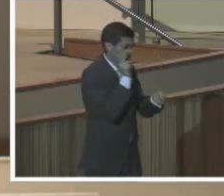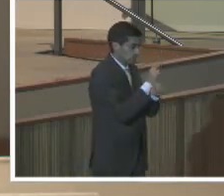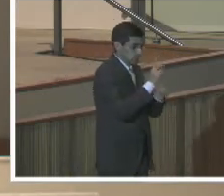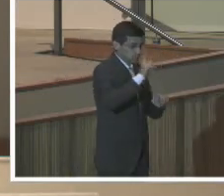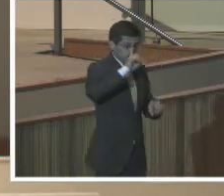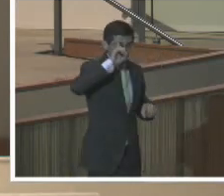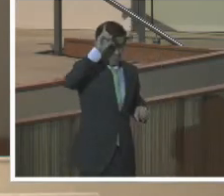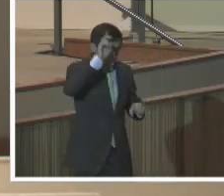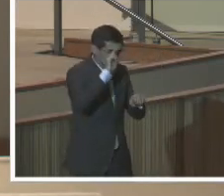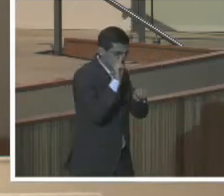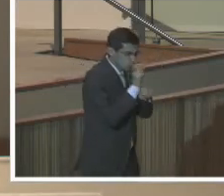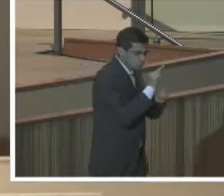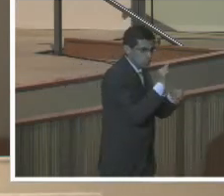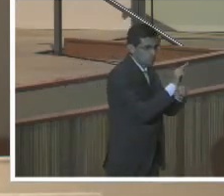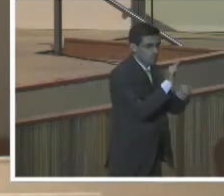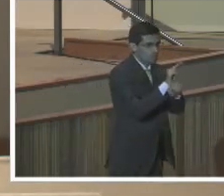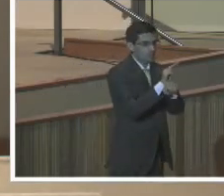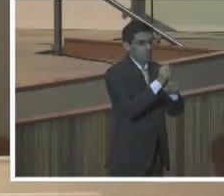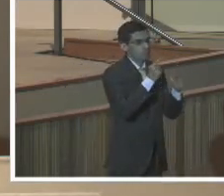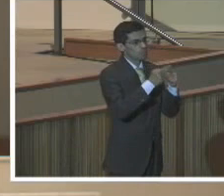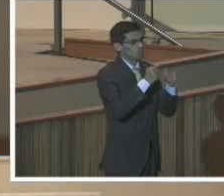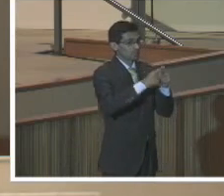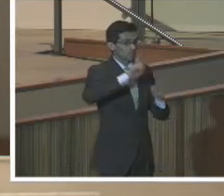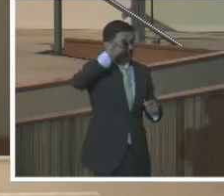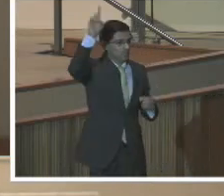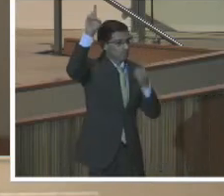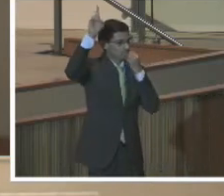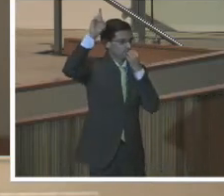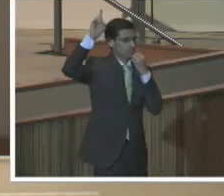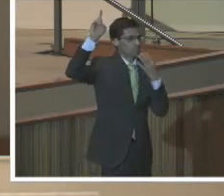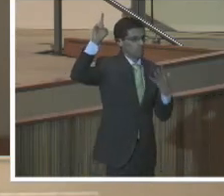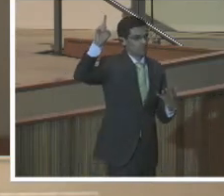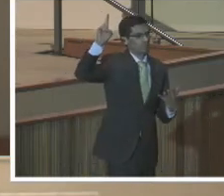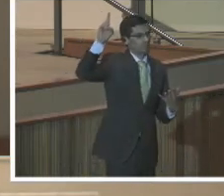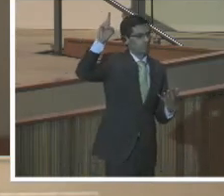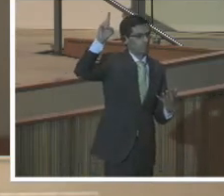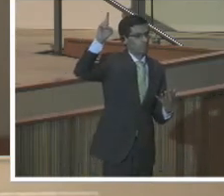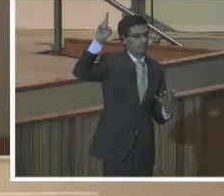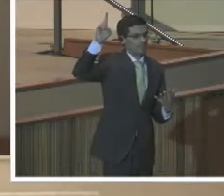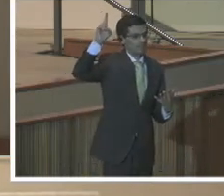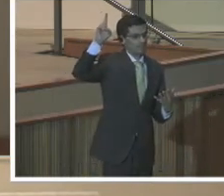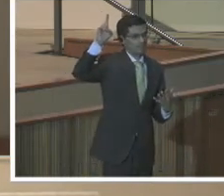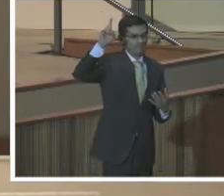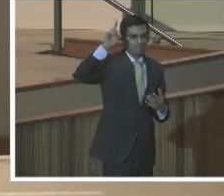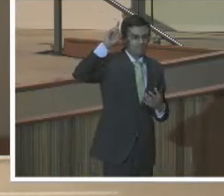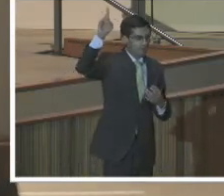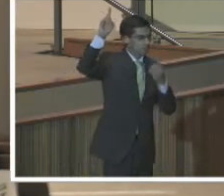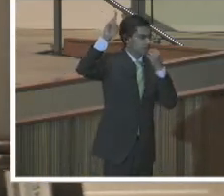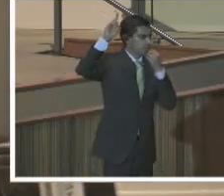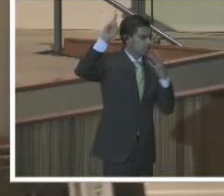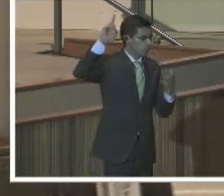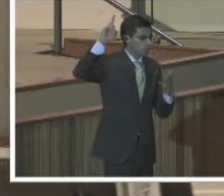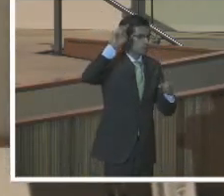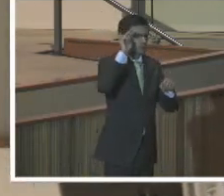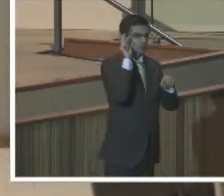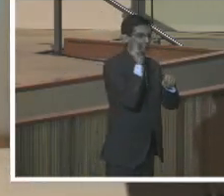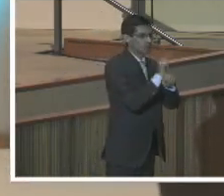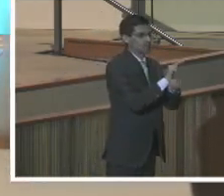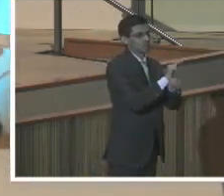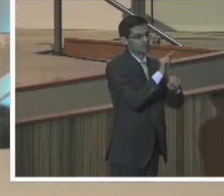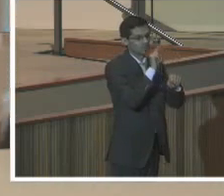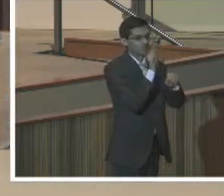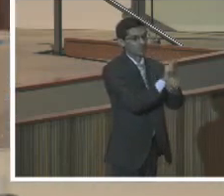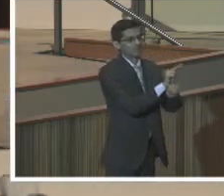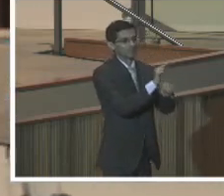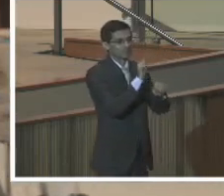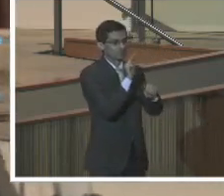bom, porque a sua misericórdia dura para sempre. Eles estavam acampados ao seu redor, dizendo assim: quem sabe hoje eles